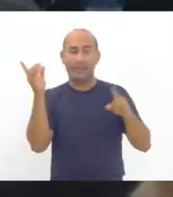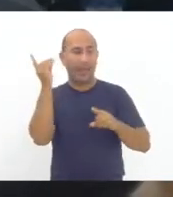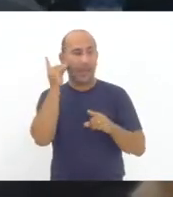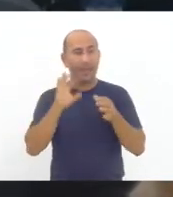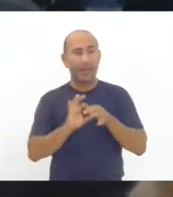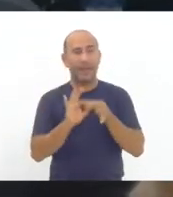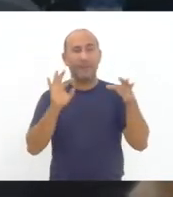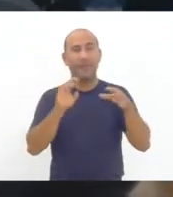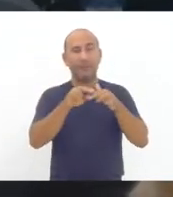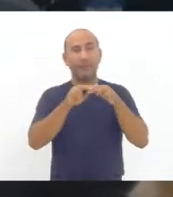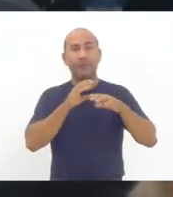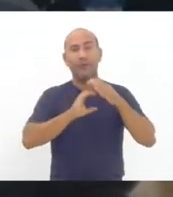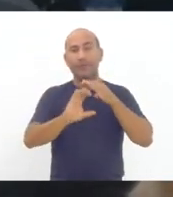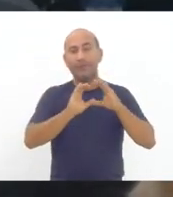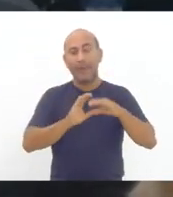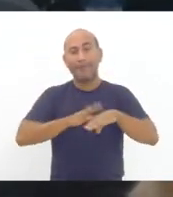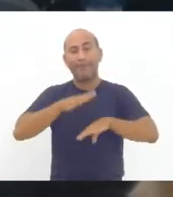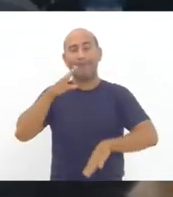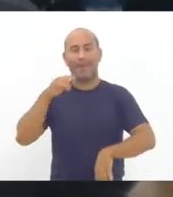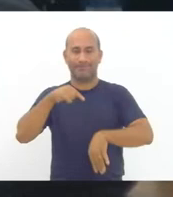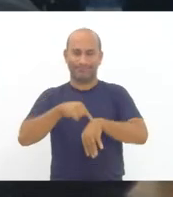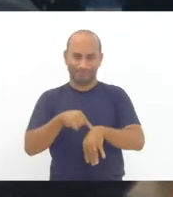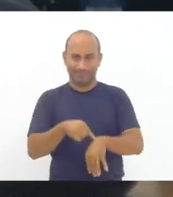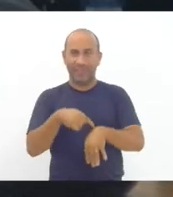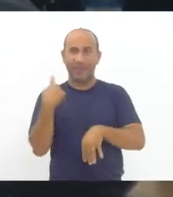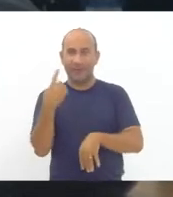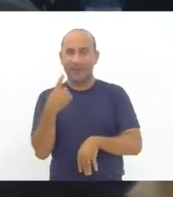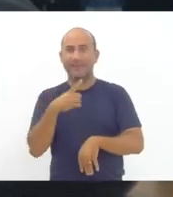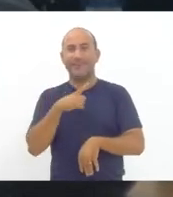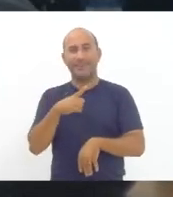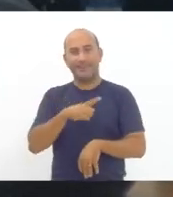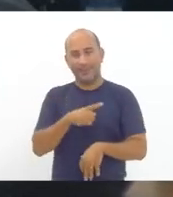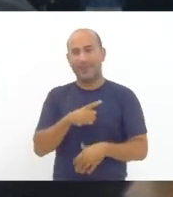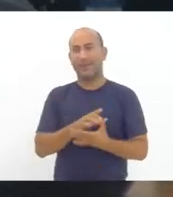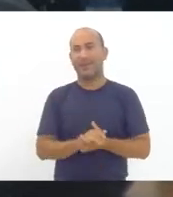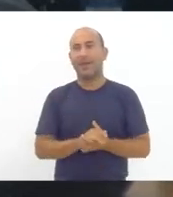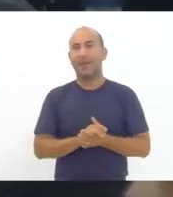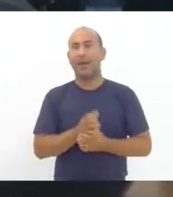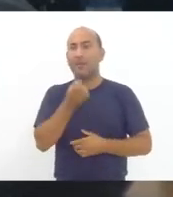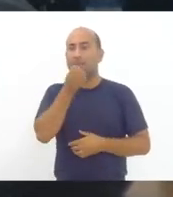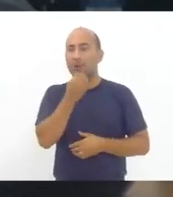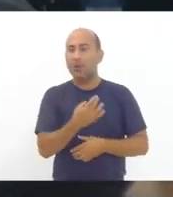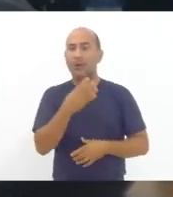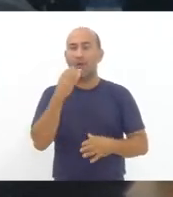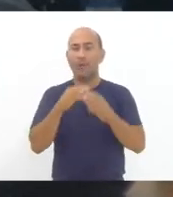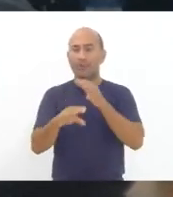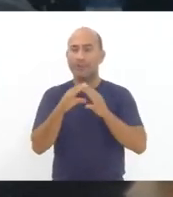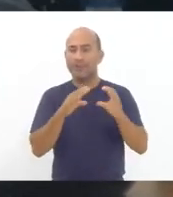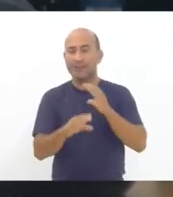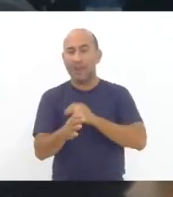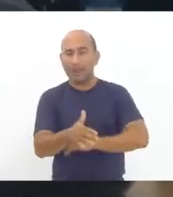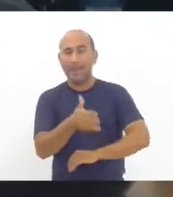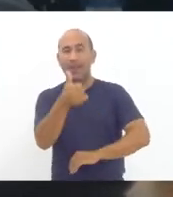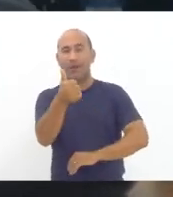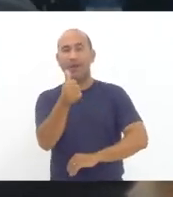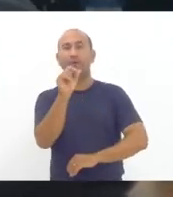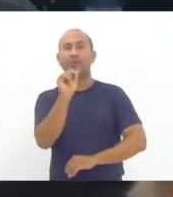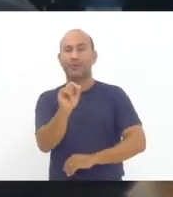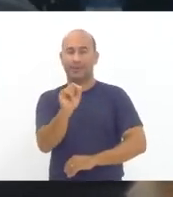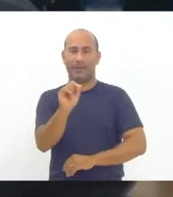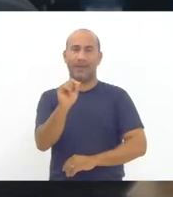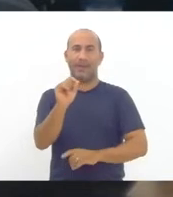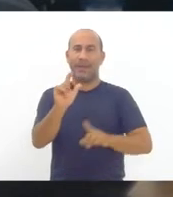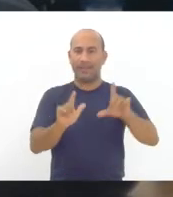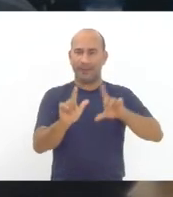comunique mais por mais tempo né e faz com que isso a gente tenha uma qualidade na comunicação melhor talvez até do que a televisão